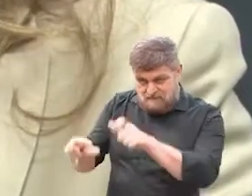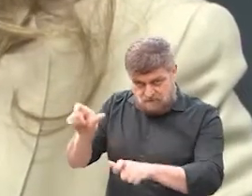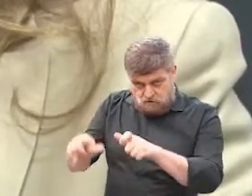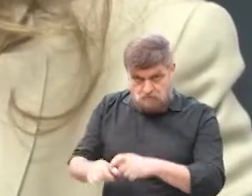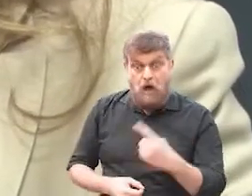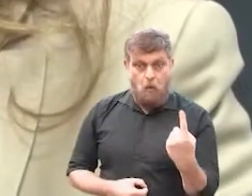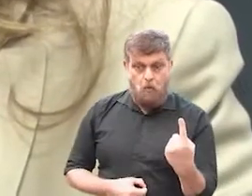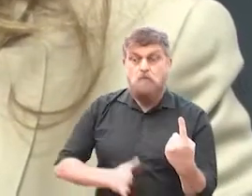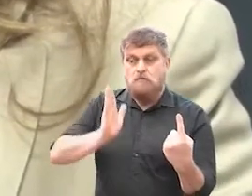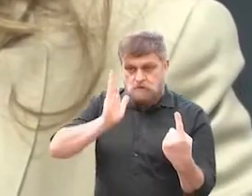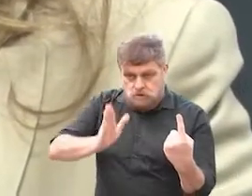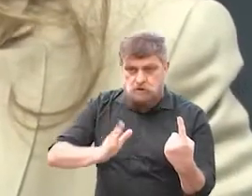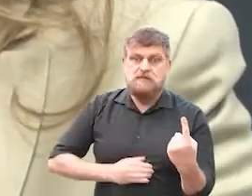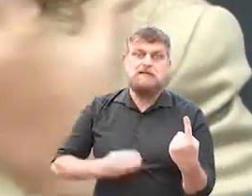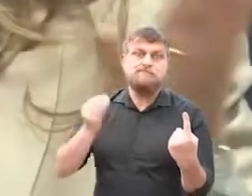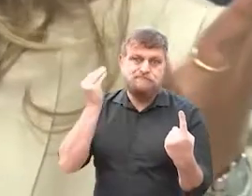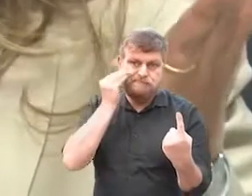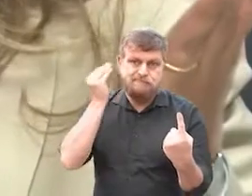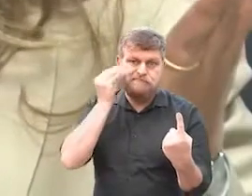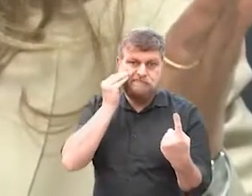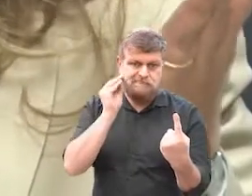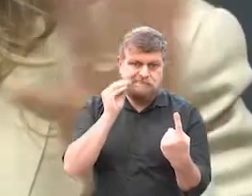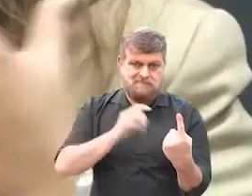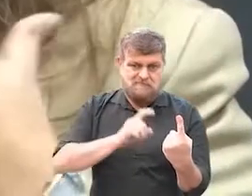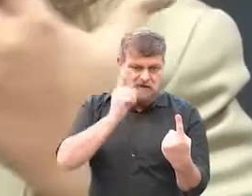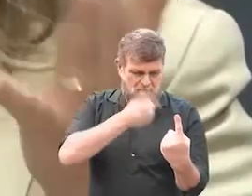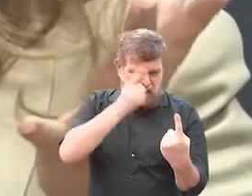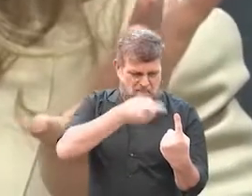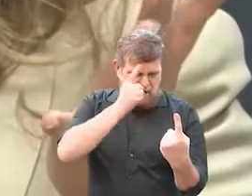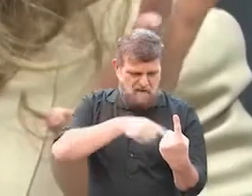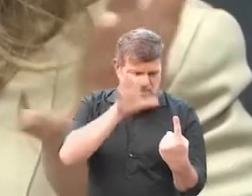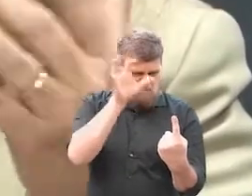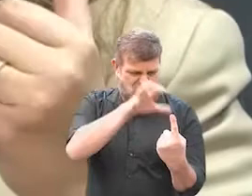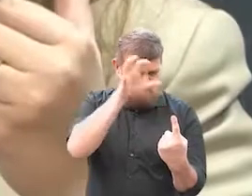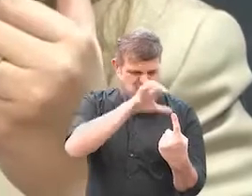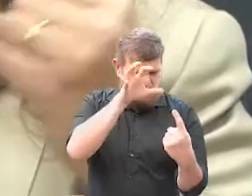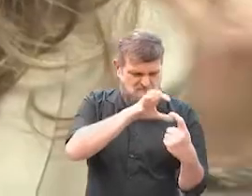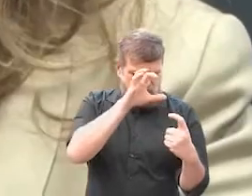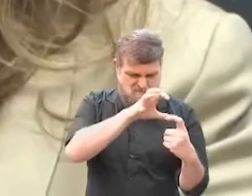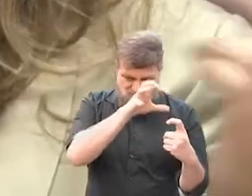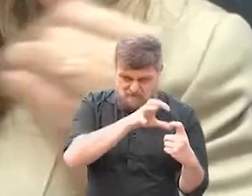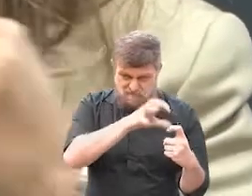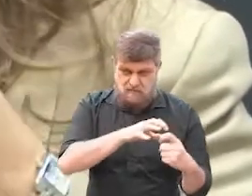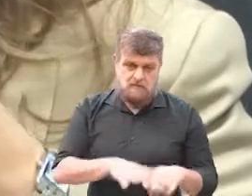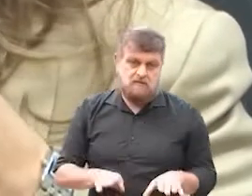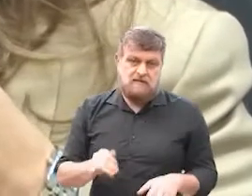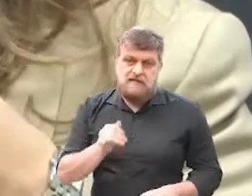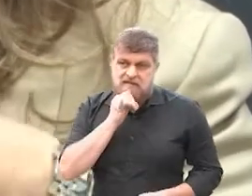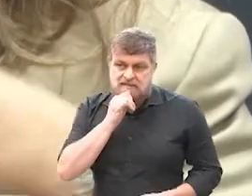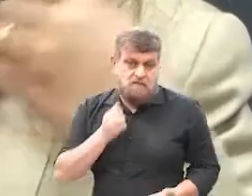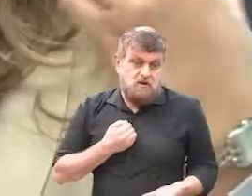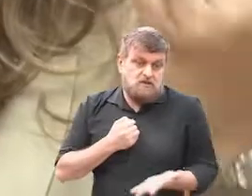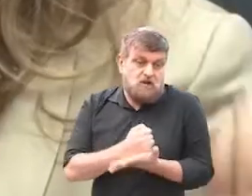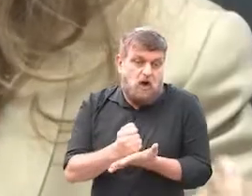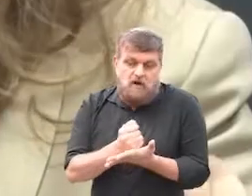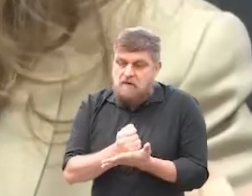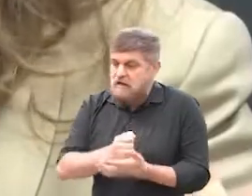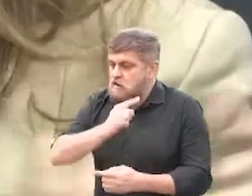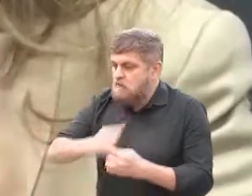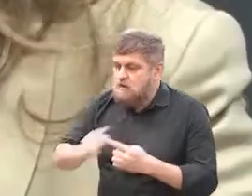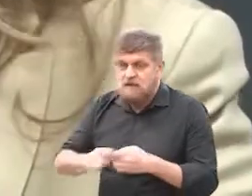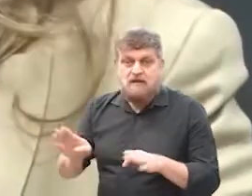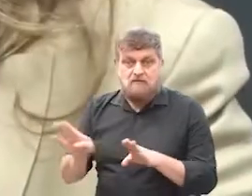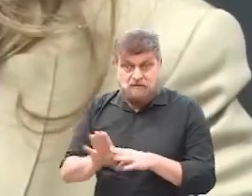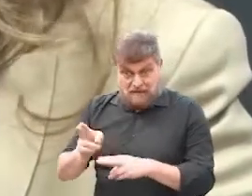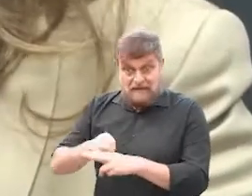desse abuso, seja ele das suas mais diferentes formas, não dar um remédio, ou agredir fisicamente, ou abuso